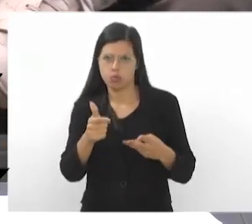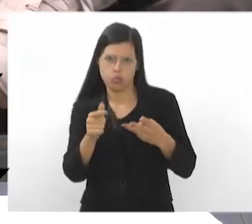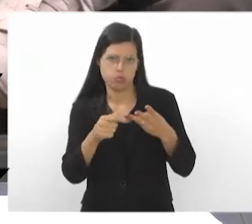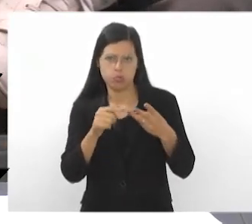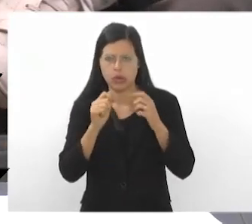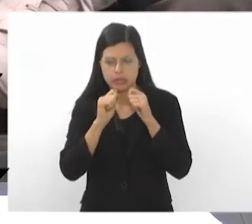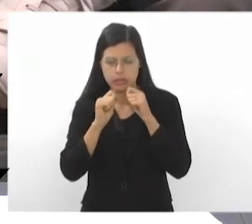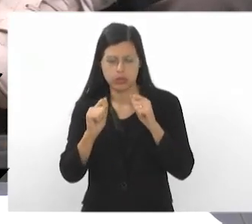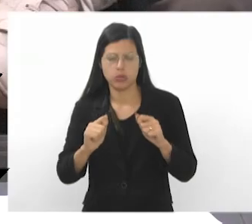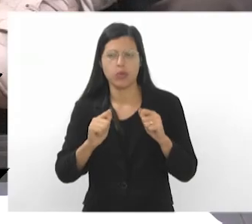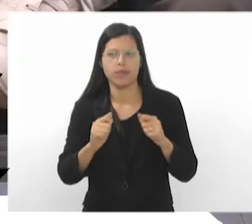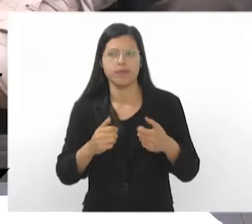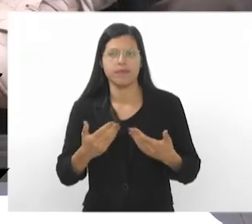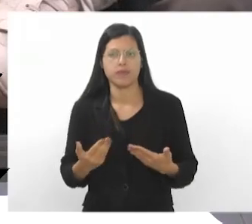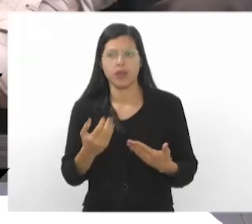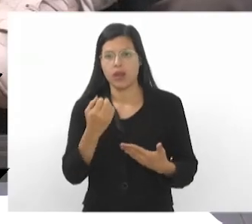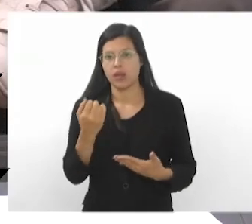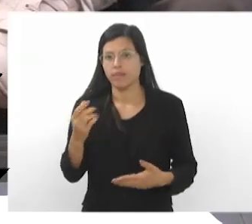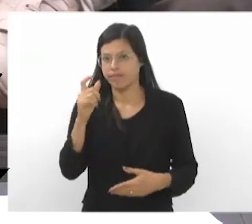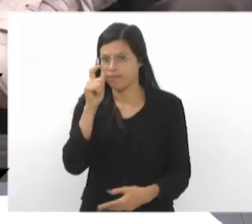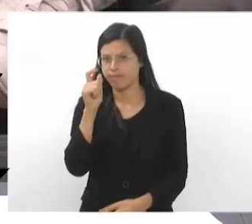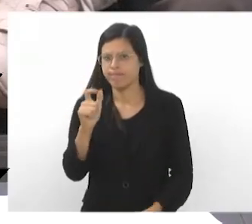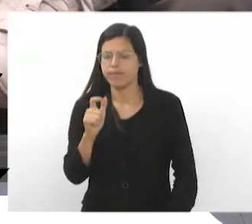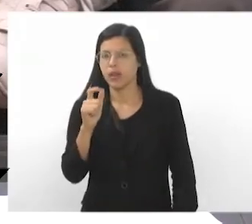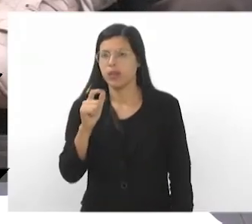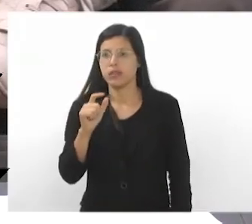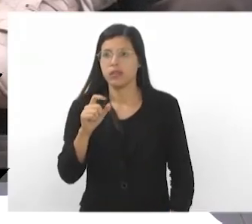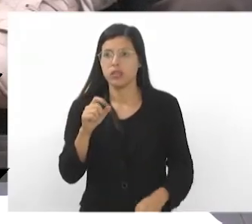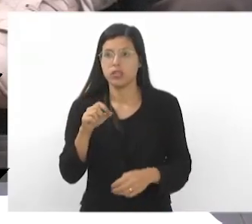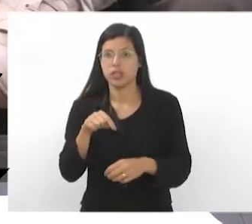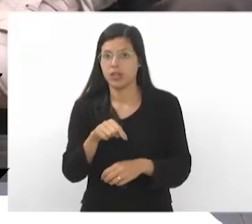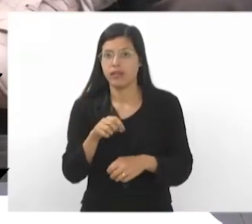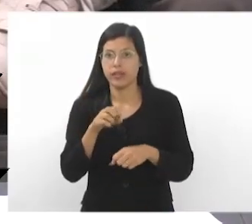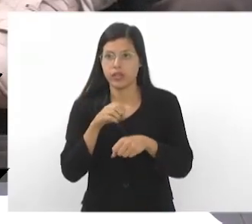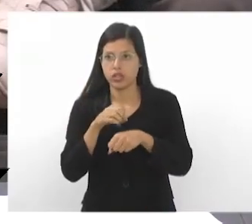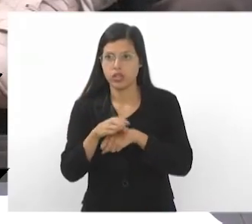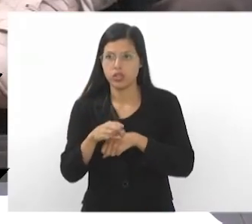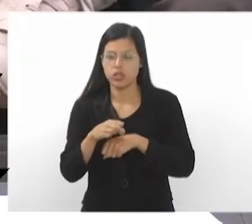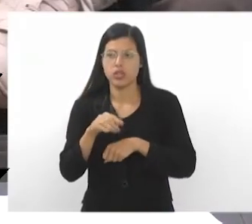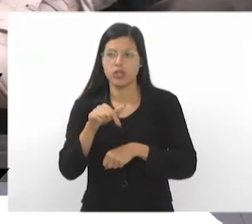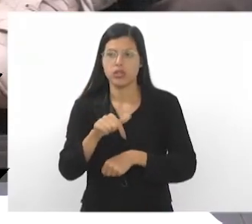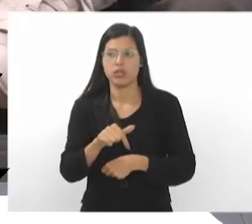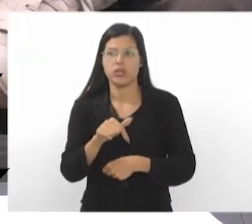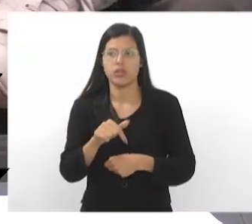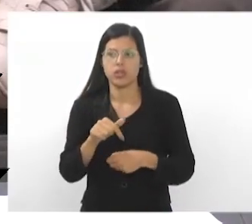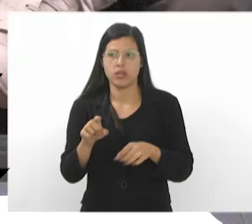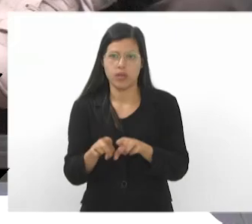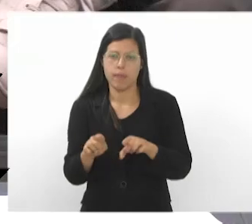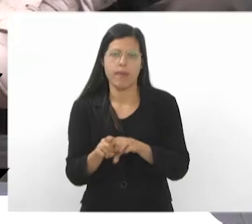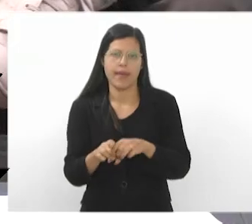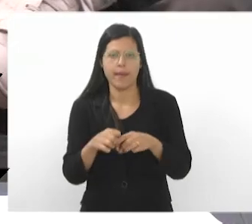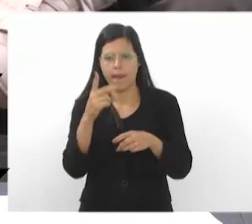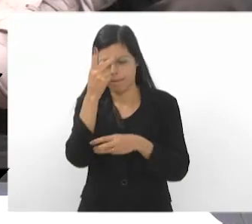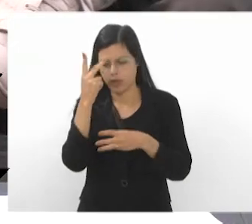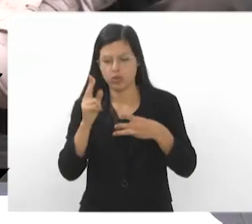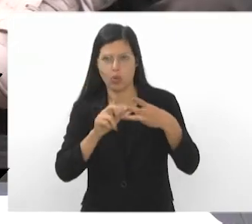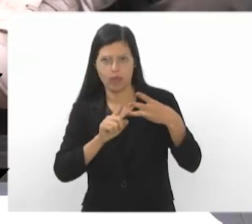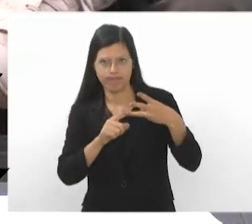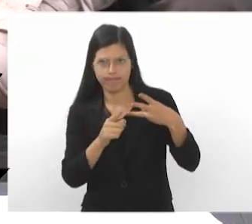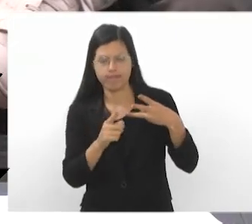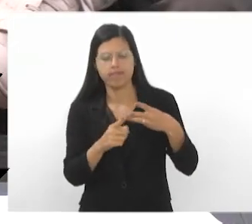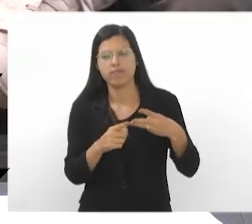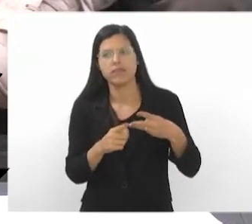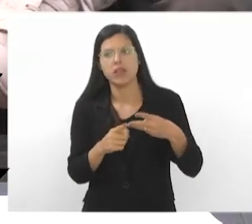Sua Excelência autorizar, indique que nome dela vai trabalhar isso para